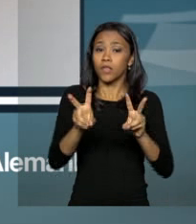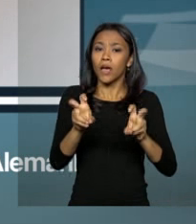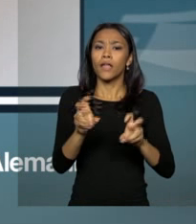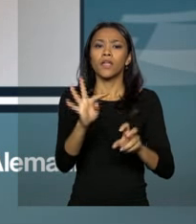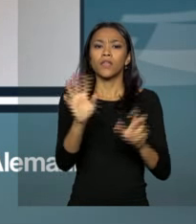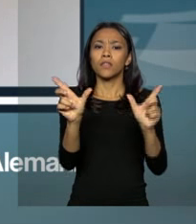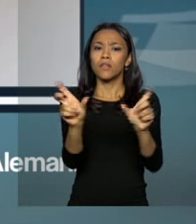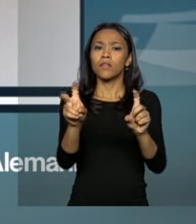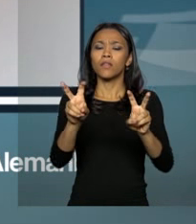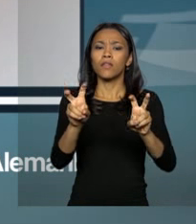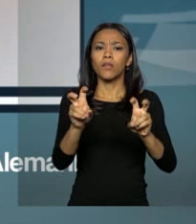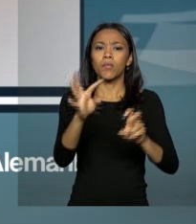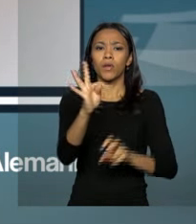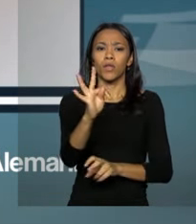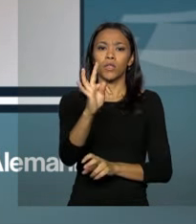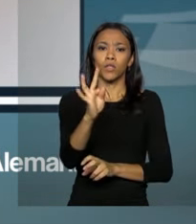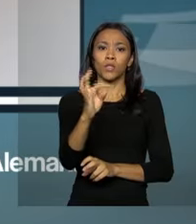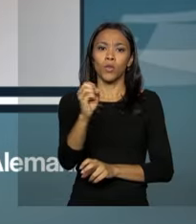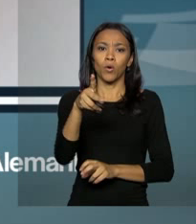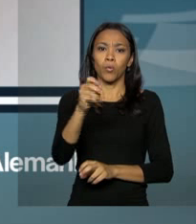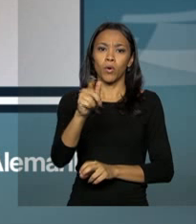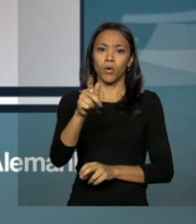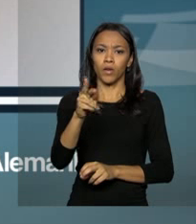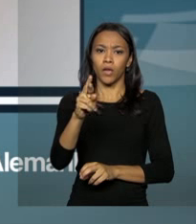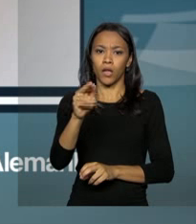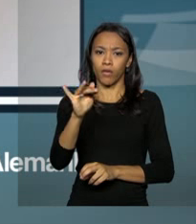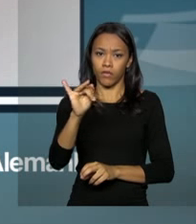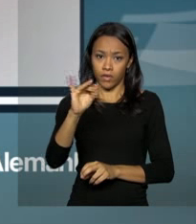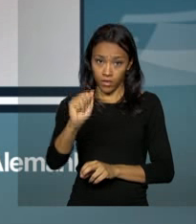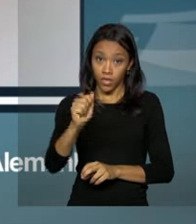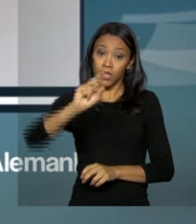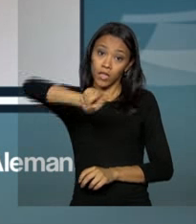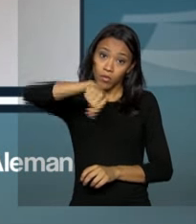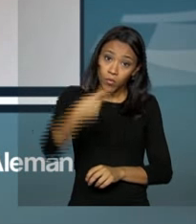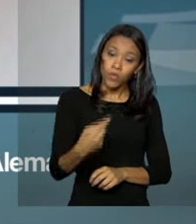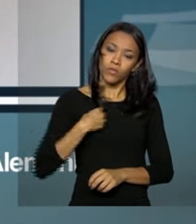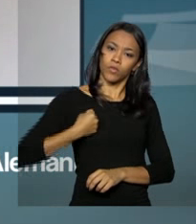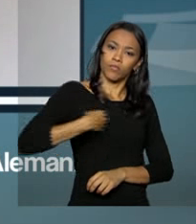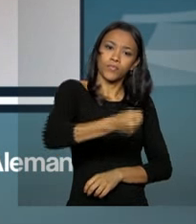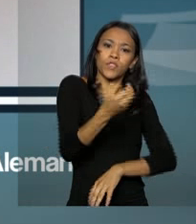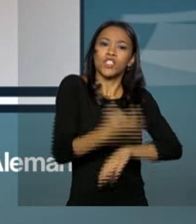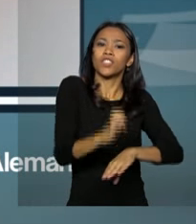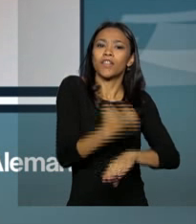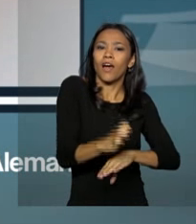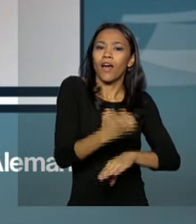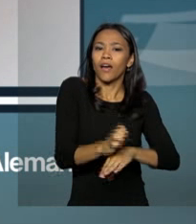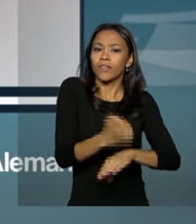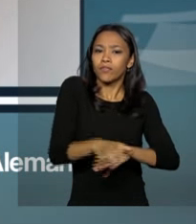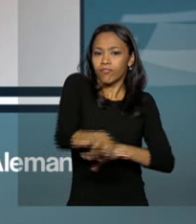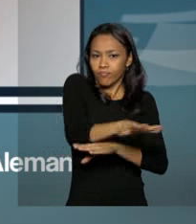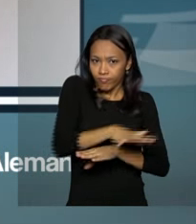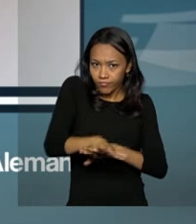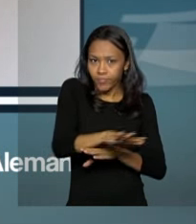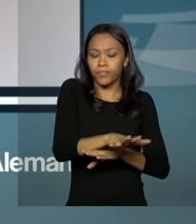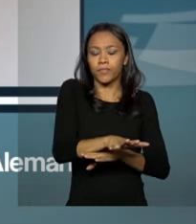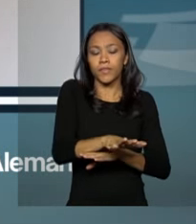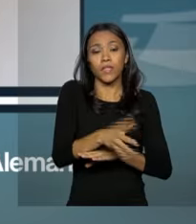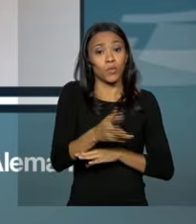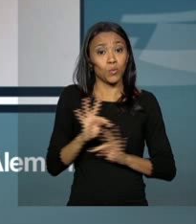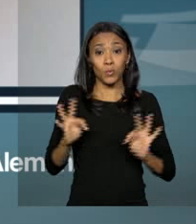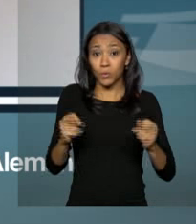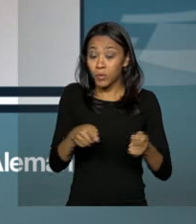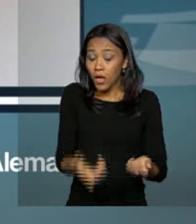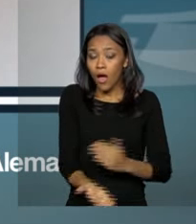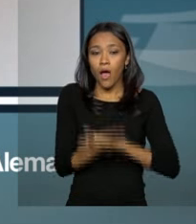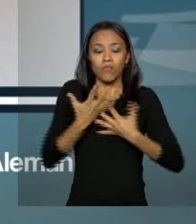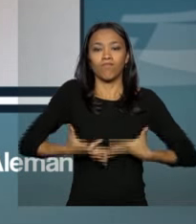tomografia. E durante 4 meses eu fiz um estágio no Instituto Fraunhofer, onde eu mexi com microfluídica. Tudo isso me